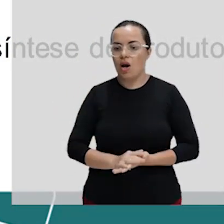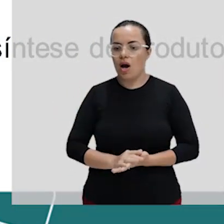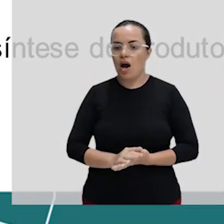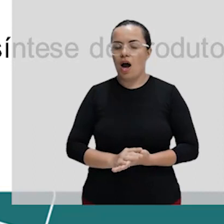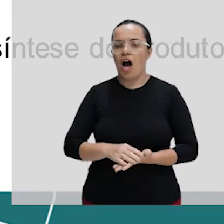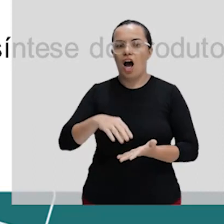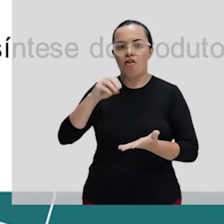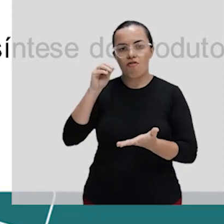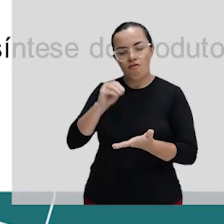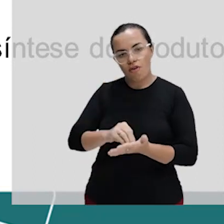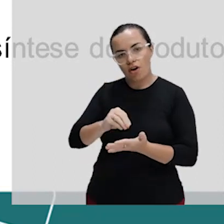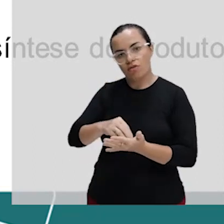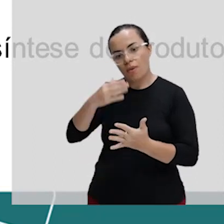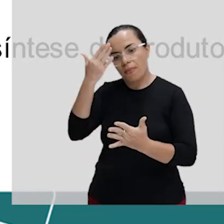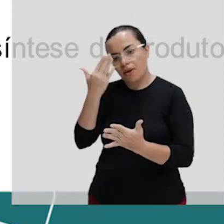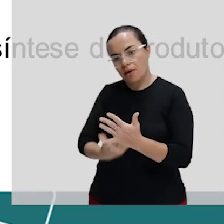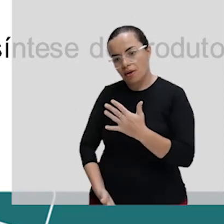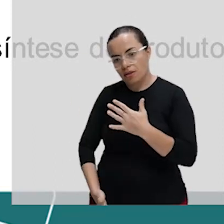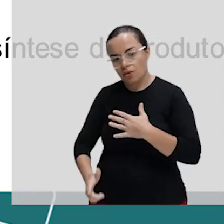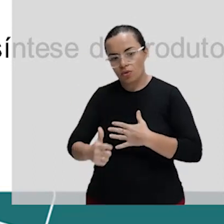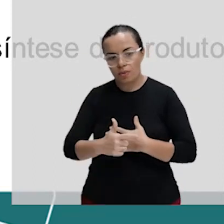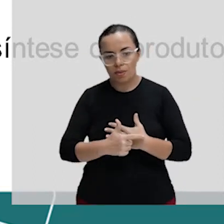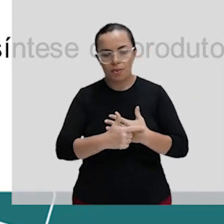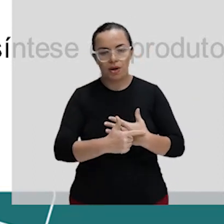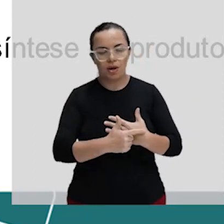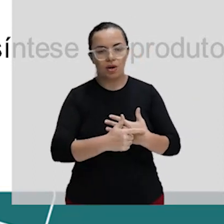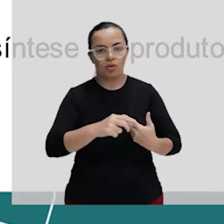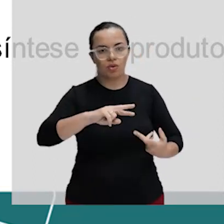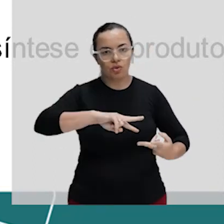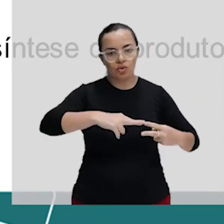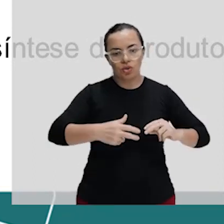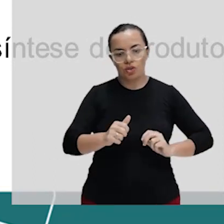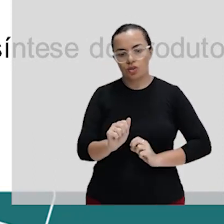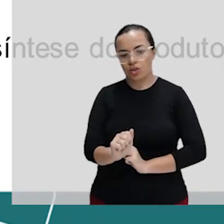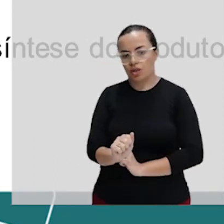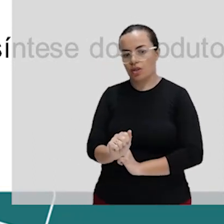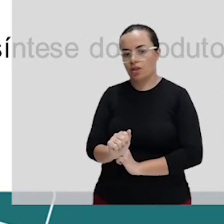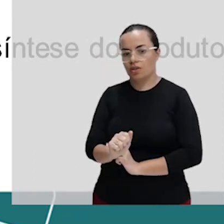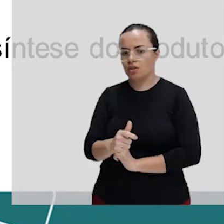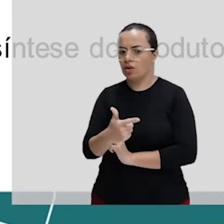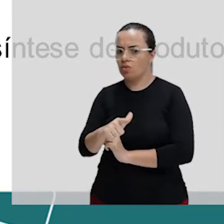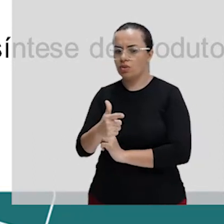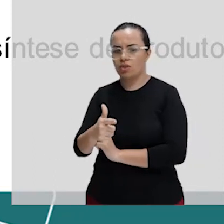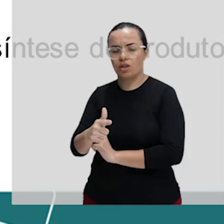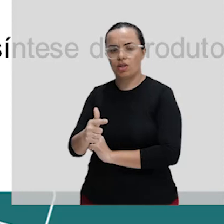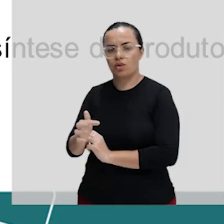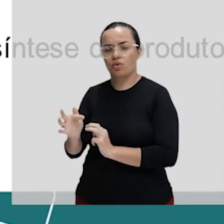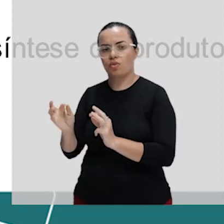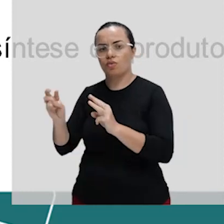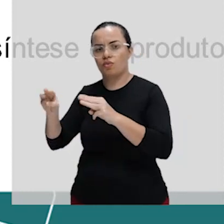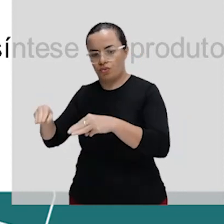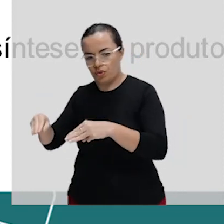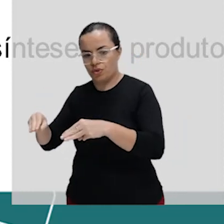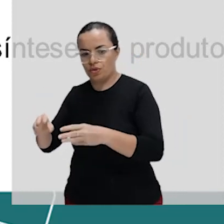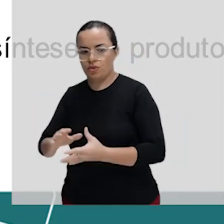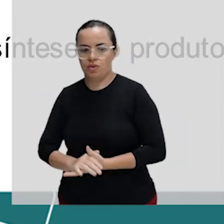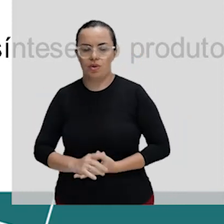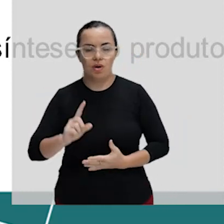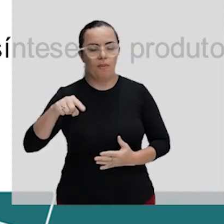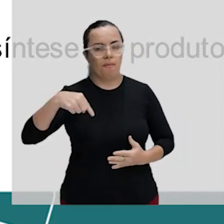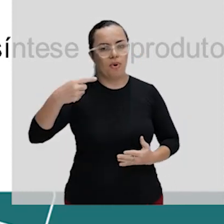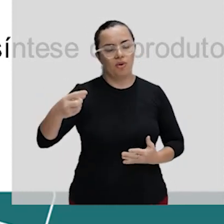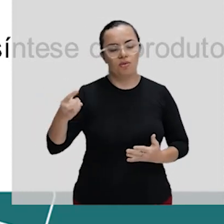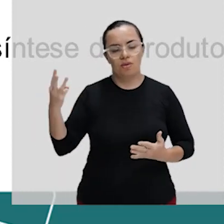do gene A promove a não síntese do produto final. Ok? Vamos para a próxima questão.